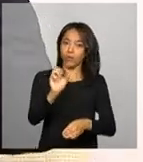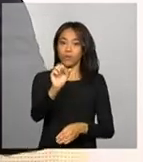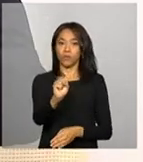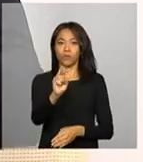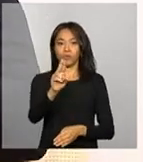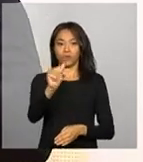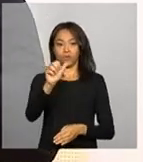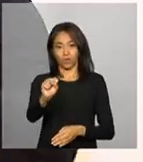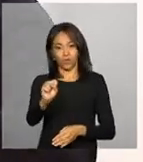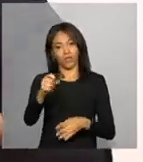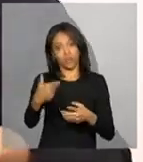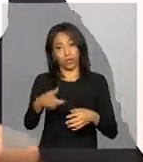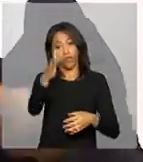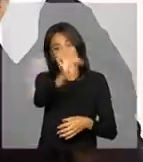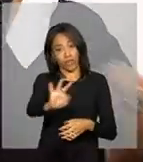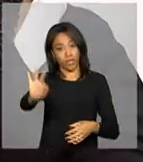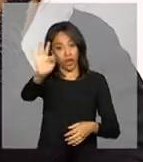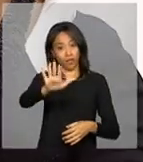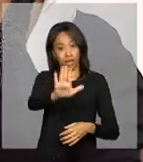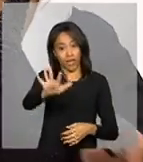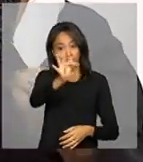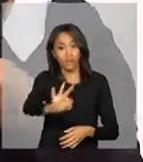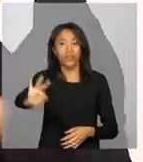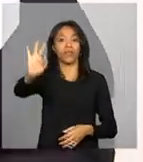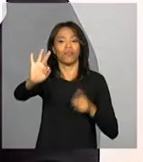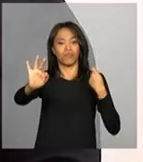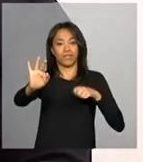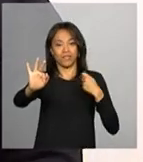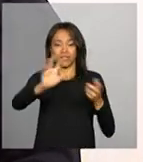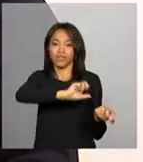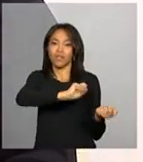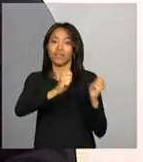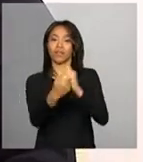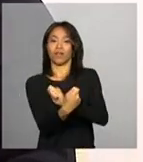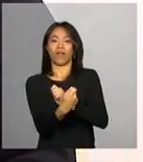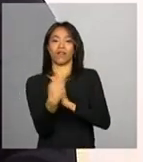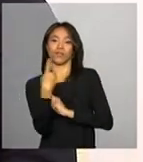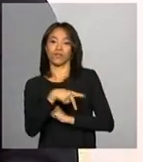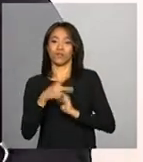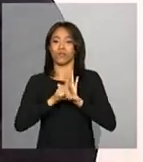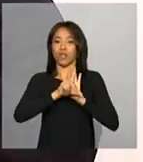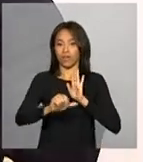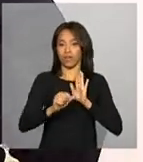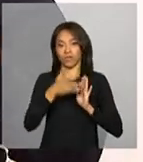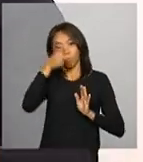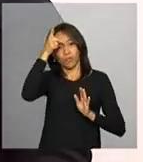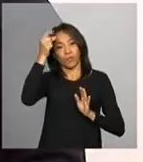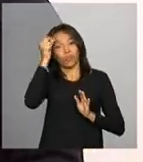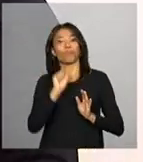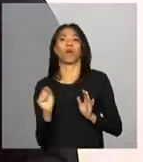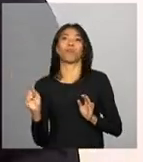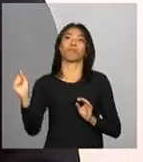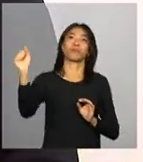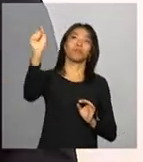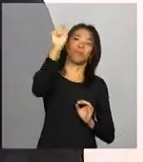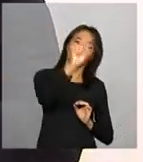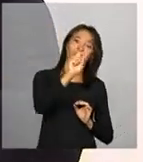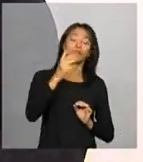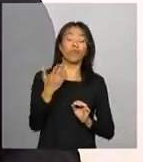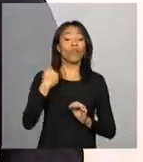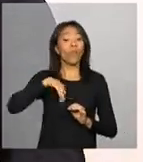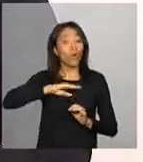suas em nível Federal é preciso que os municípios incorporem isso nas suas Leis Municipais e nós estamos fazendo